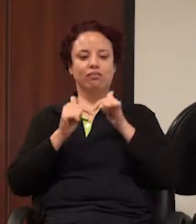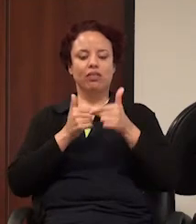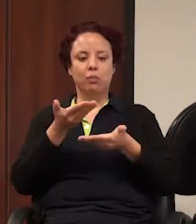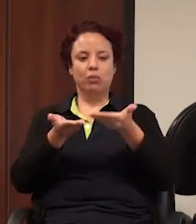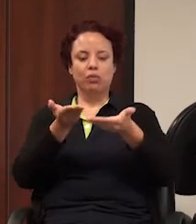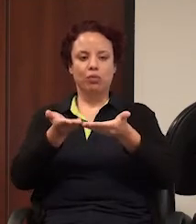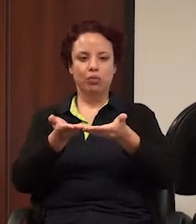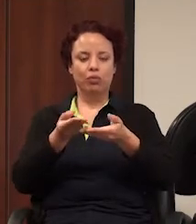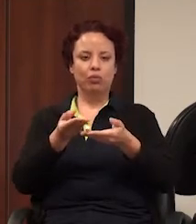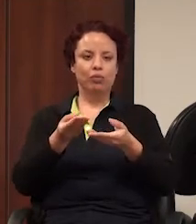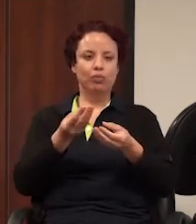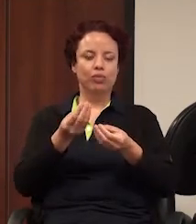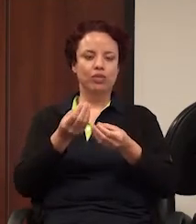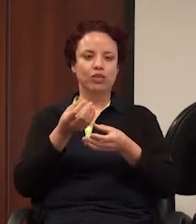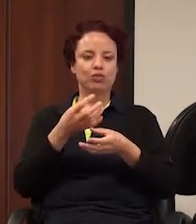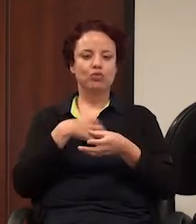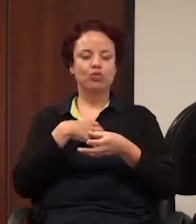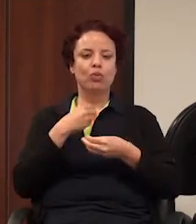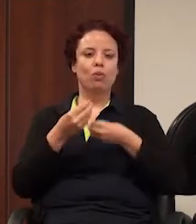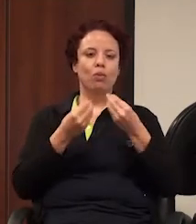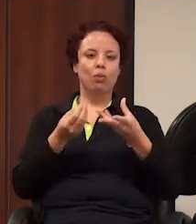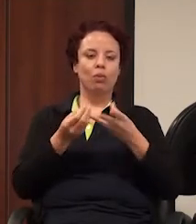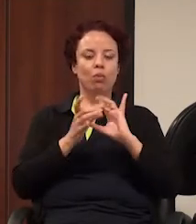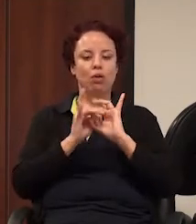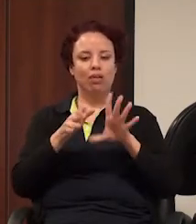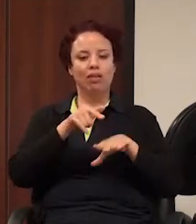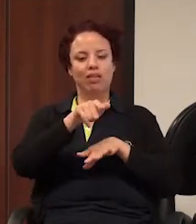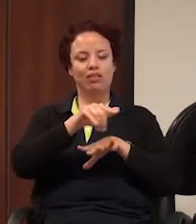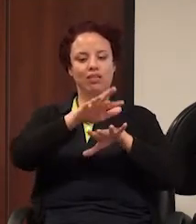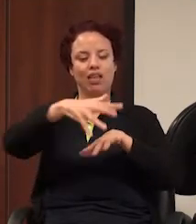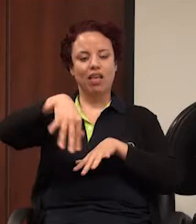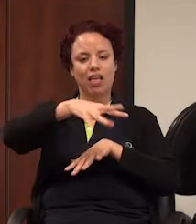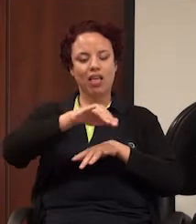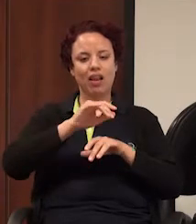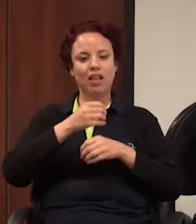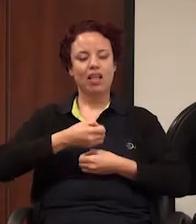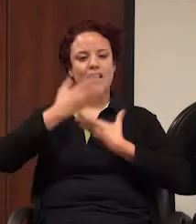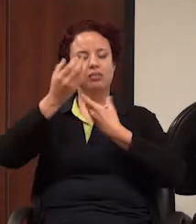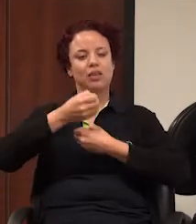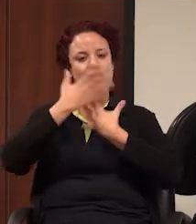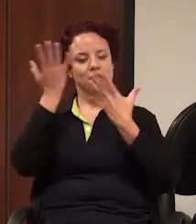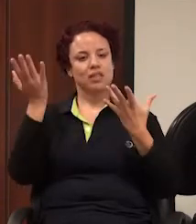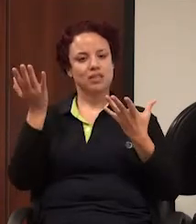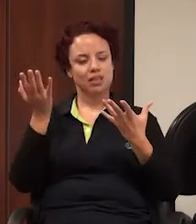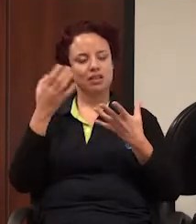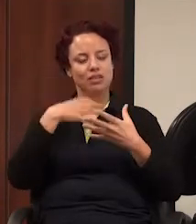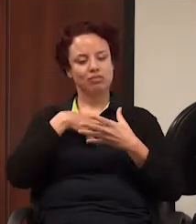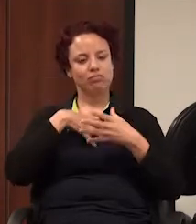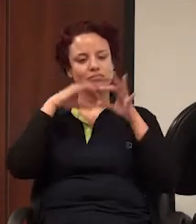ou dando a ele o devido espaço para que ele pudesse se expressar de uma maneira plena